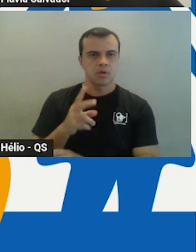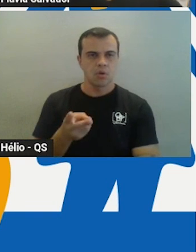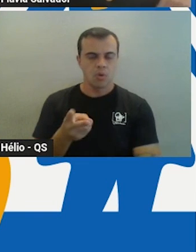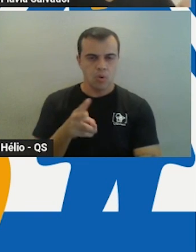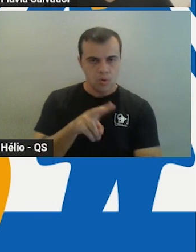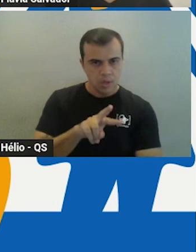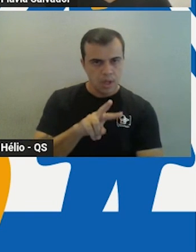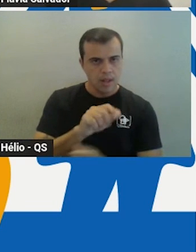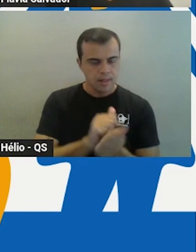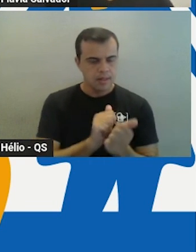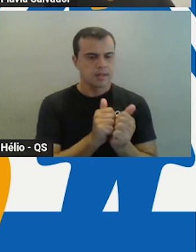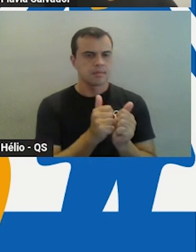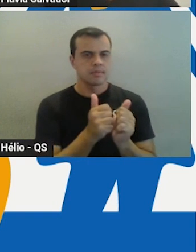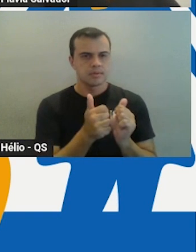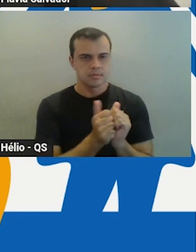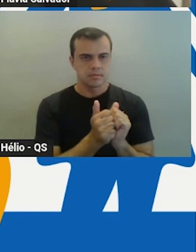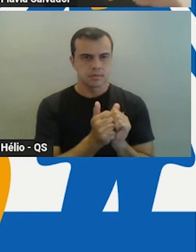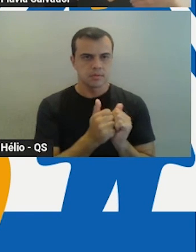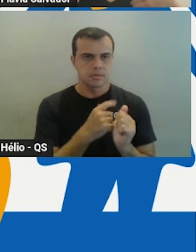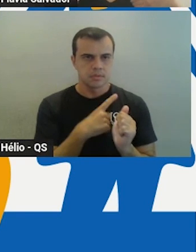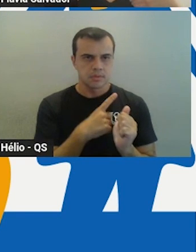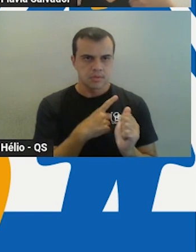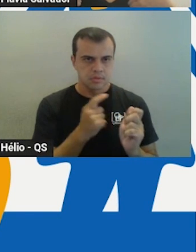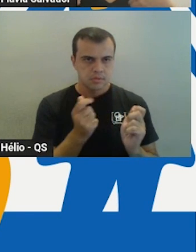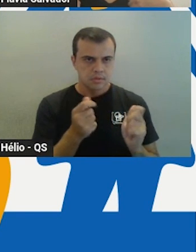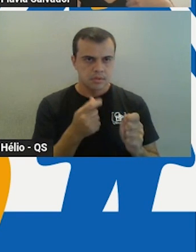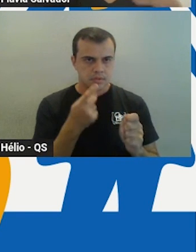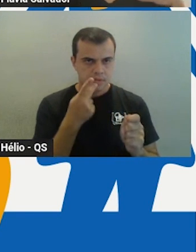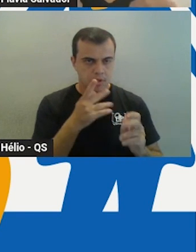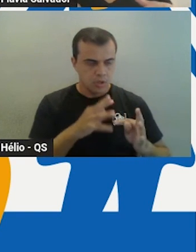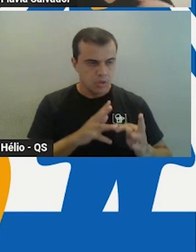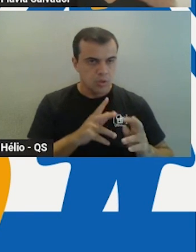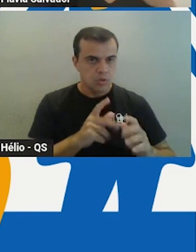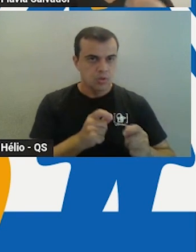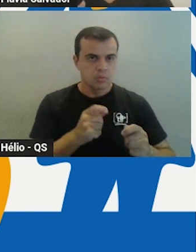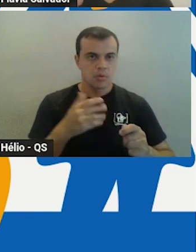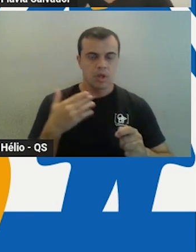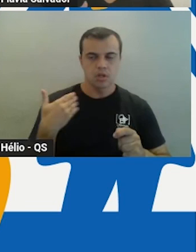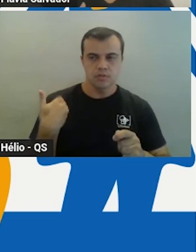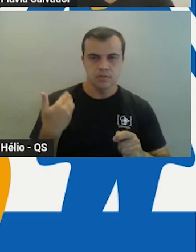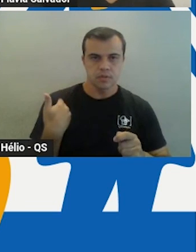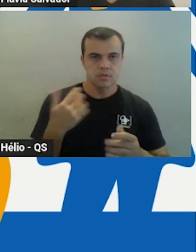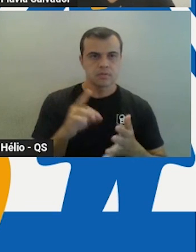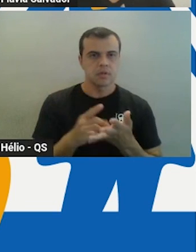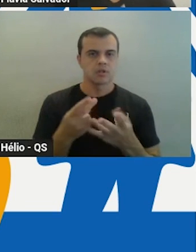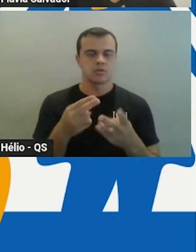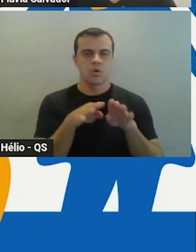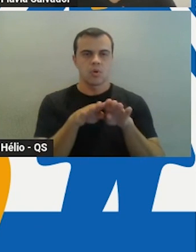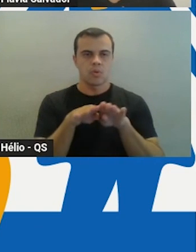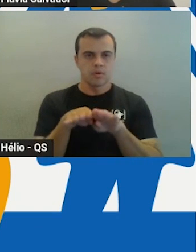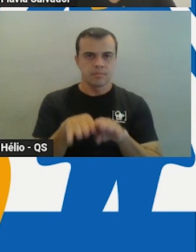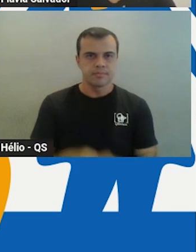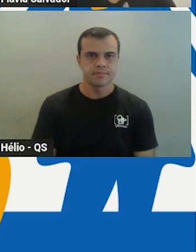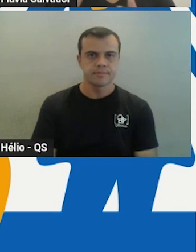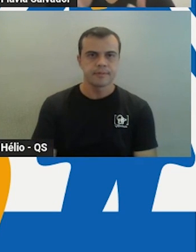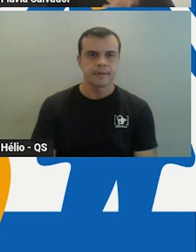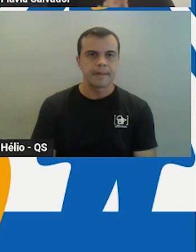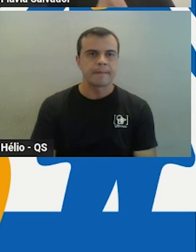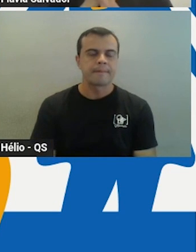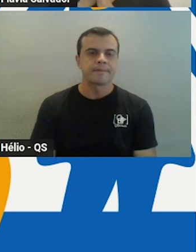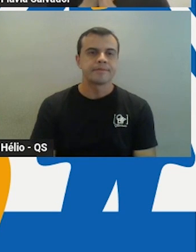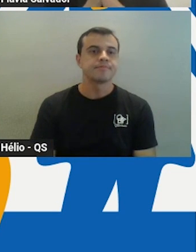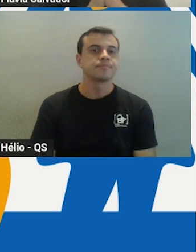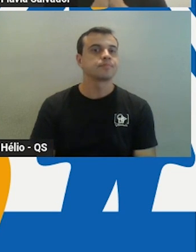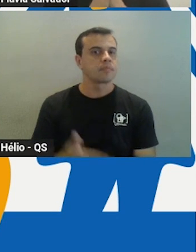ter adaptações que trouxessem todo mundo para se divertir de maneira igual. Então,